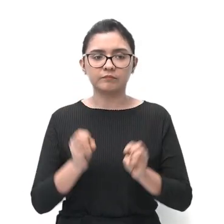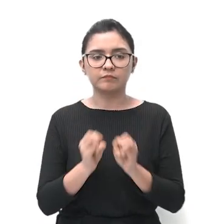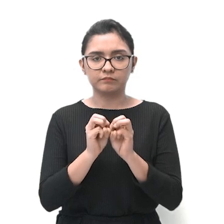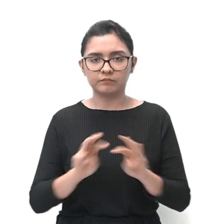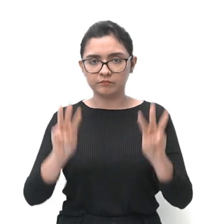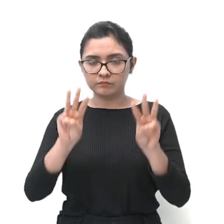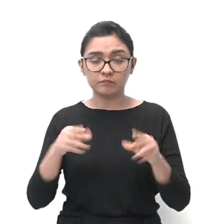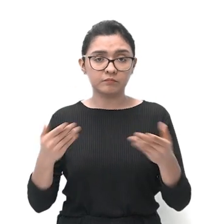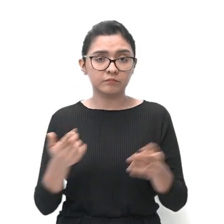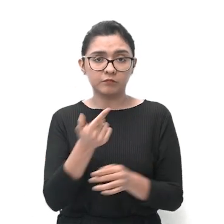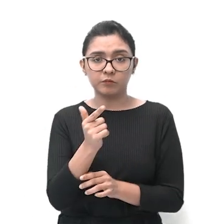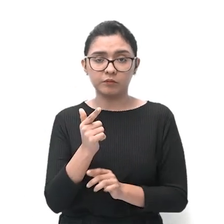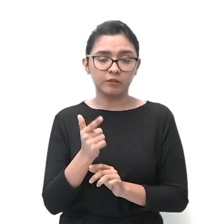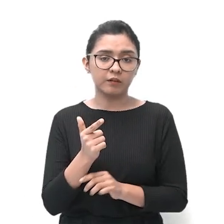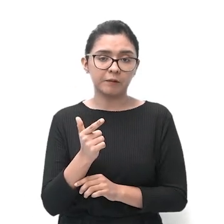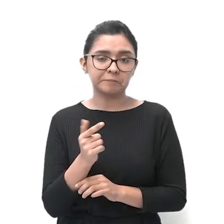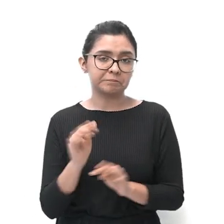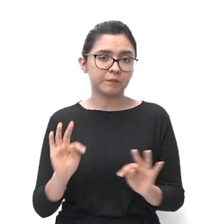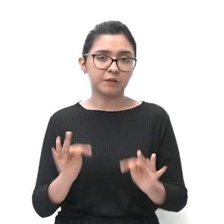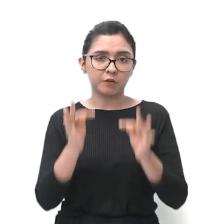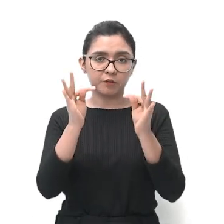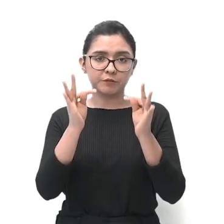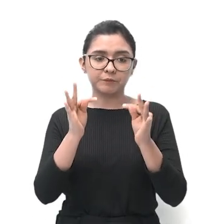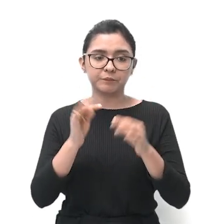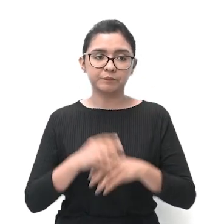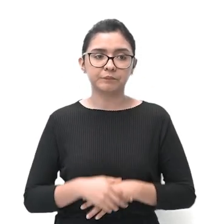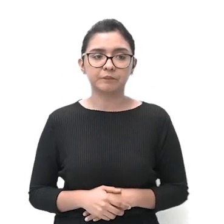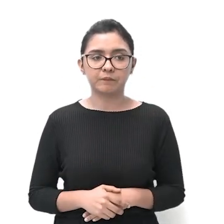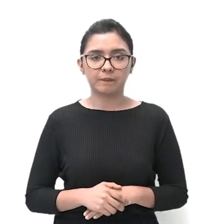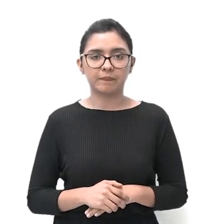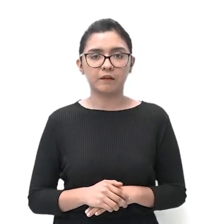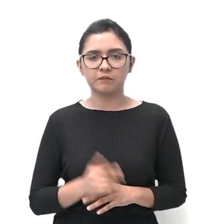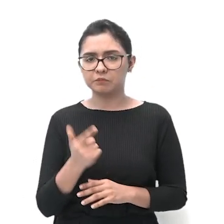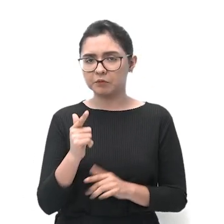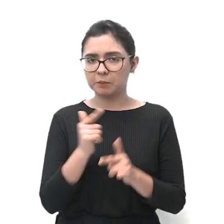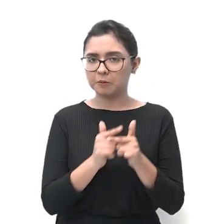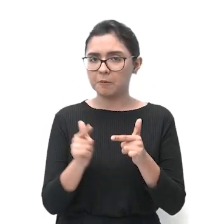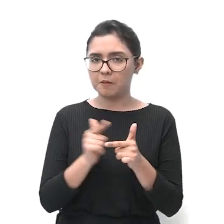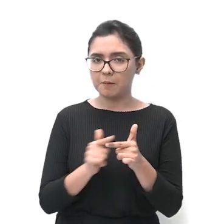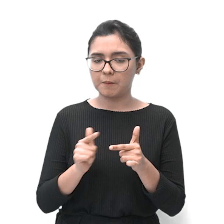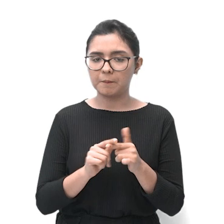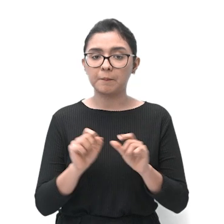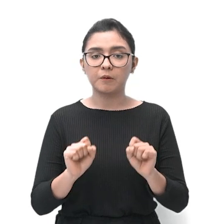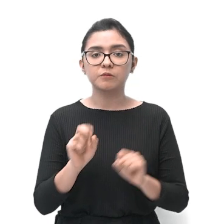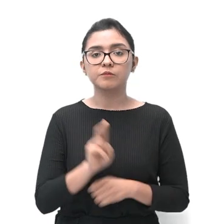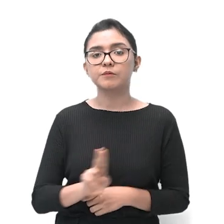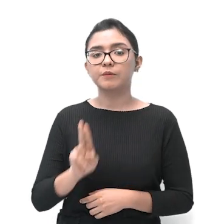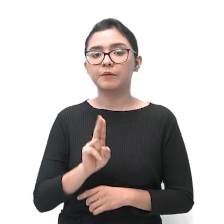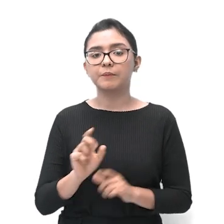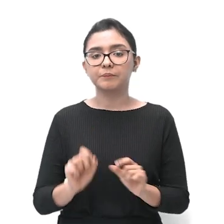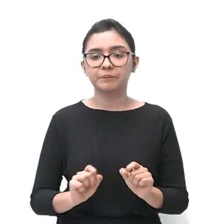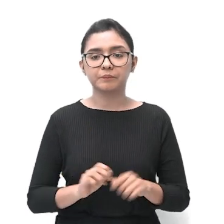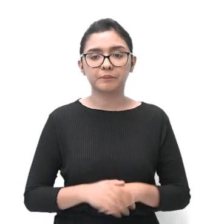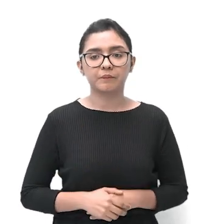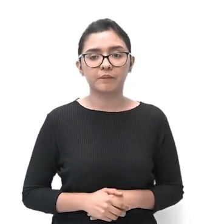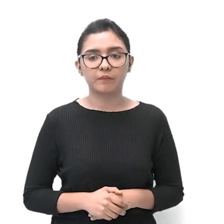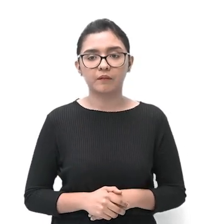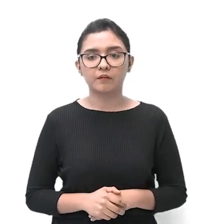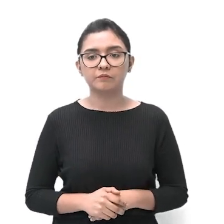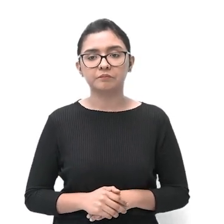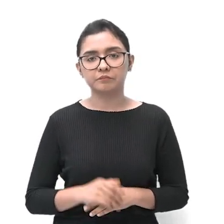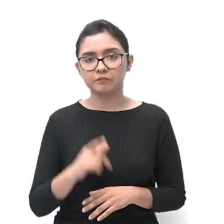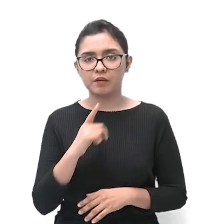tem acesso a essa tecnologia. Não tem problema. A gente pode pegar, certo? E fazer